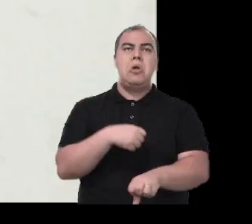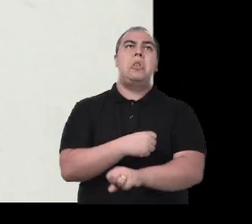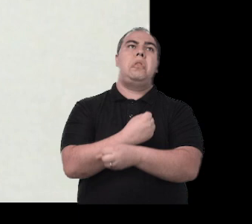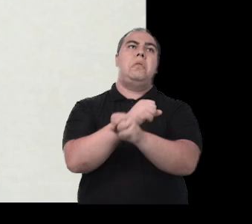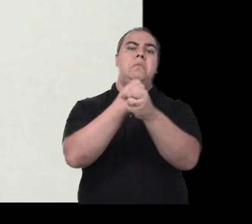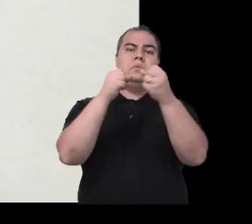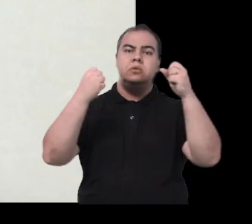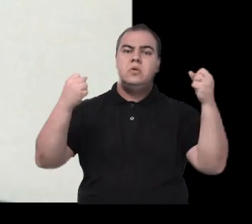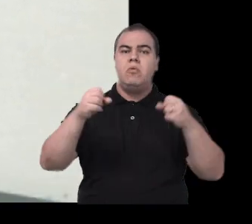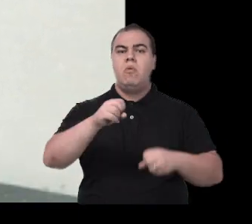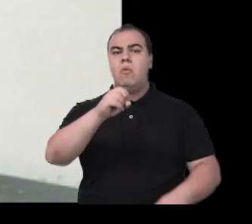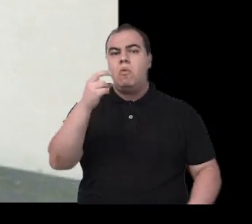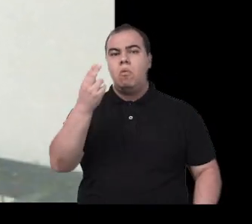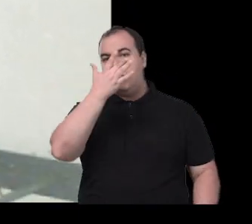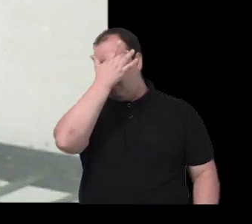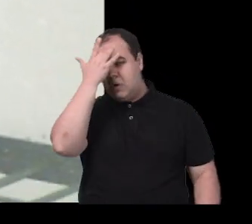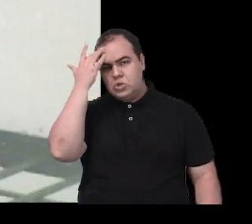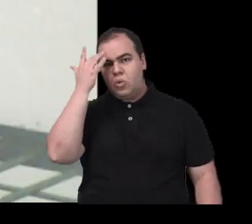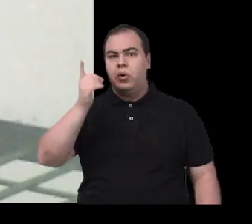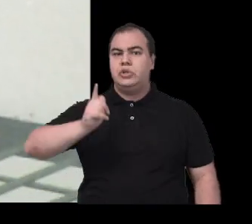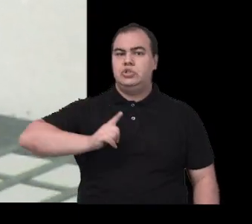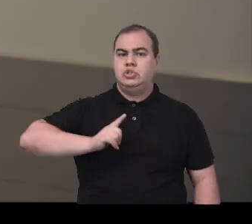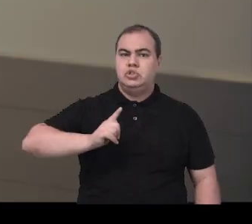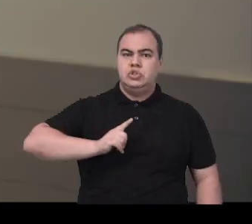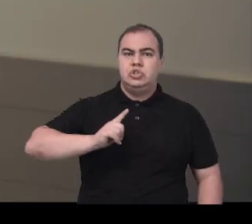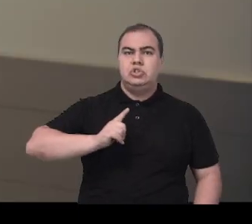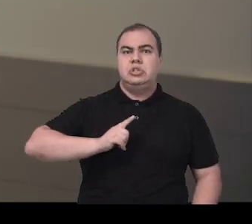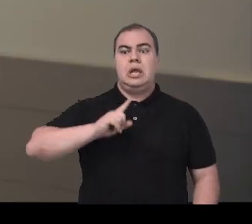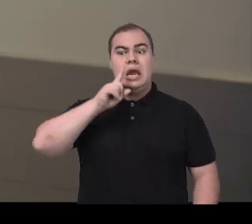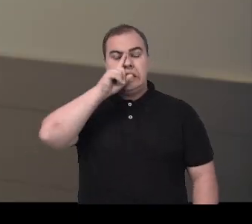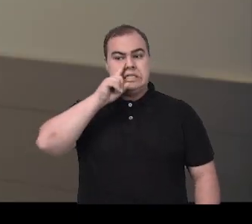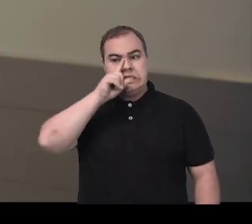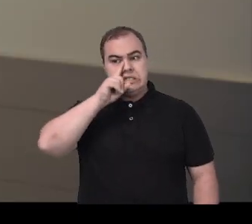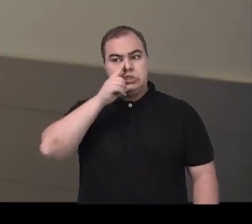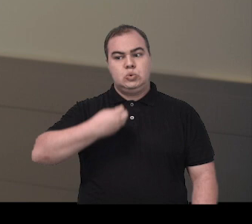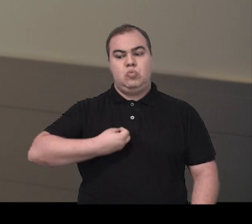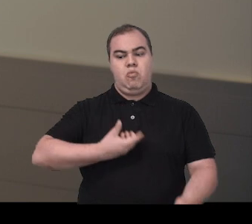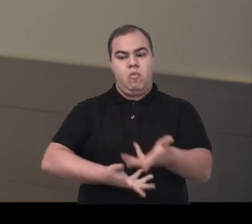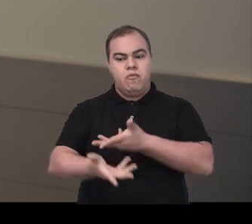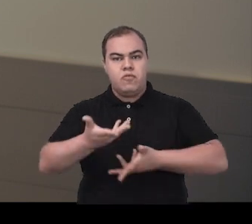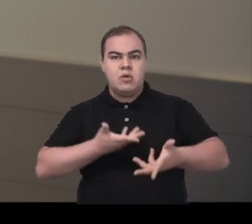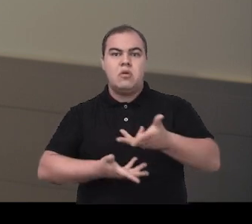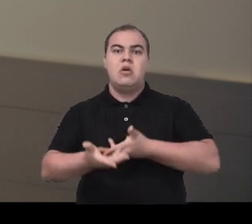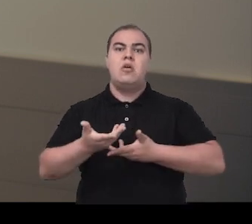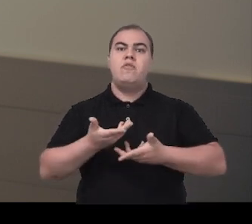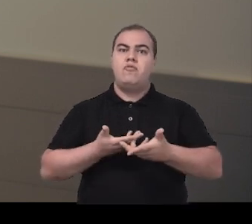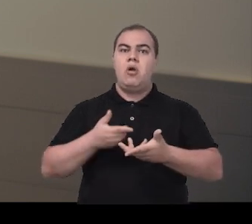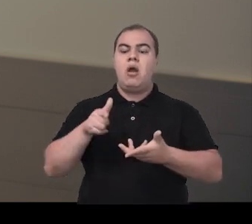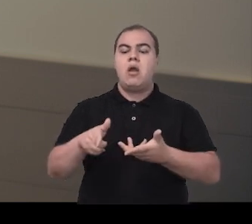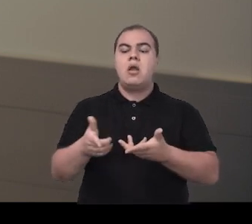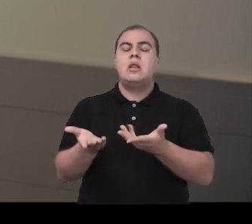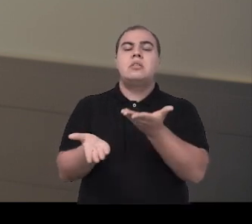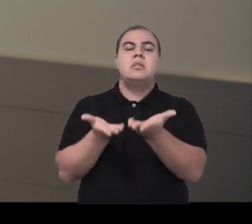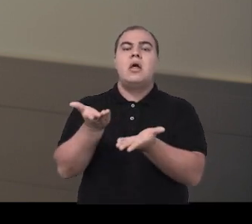pacientes agressivos, os pacientes que eram considerados risco de convívio, e eles